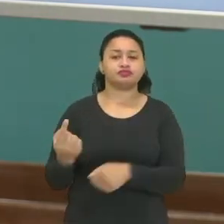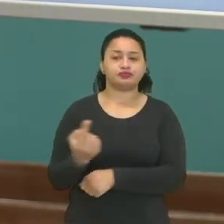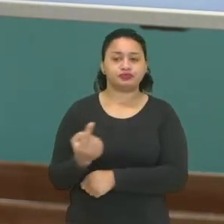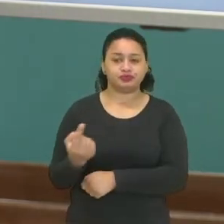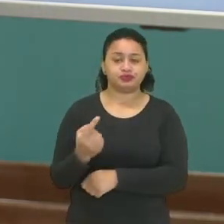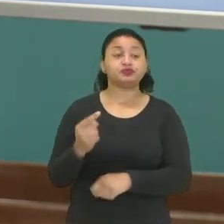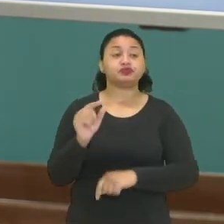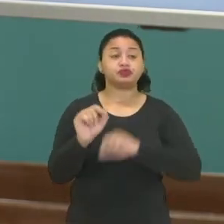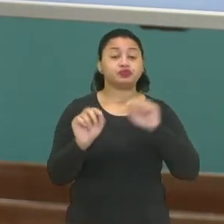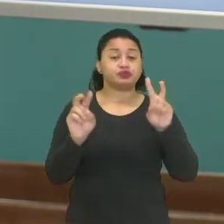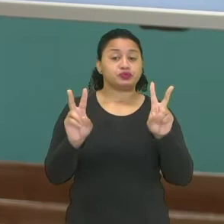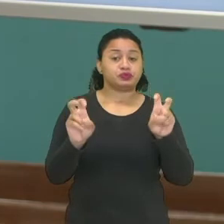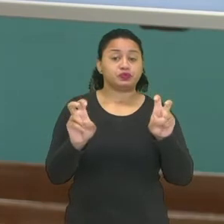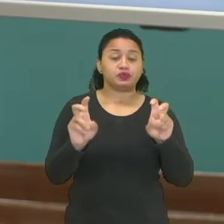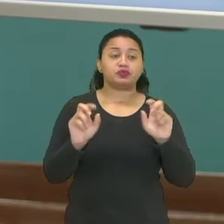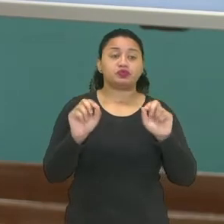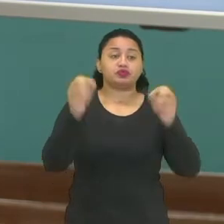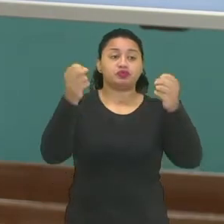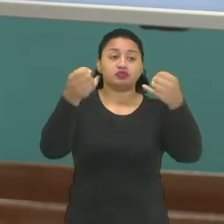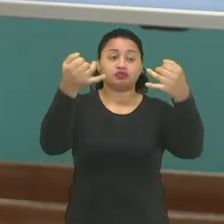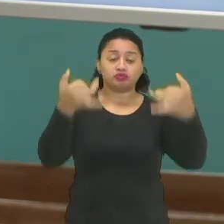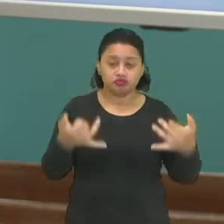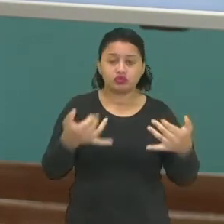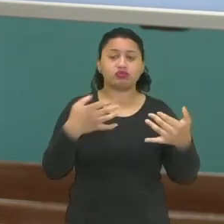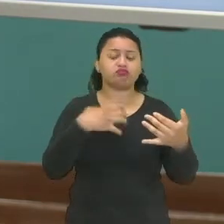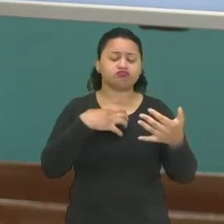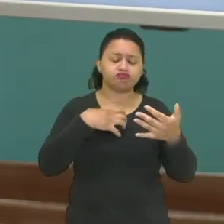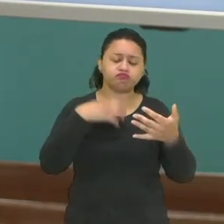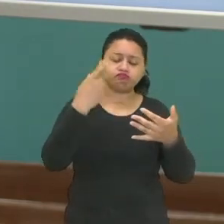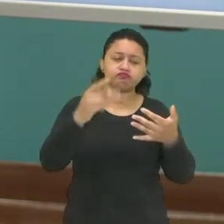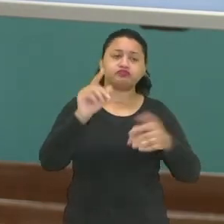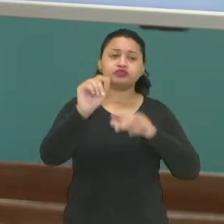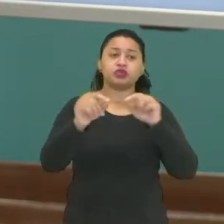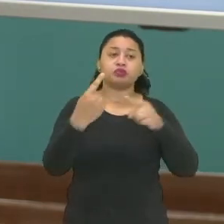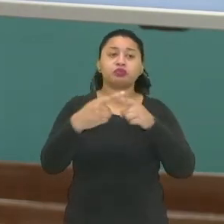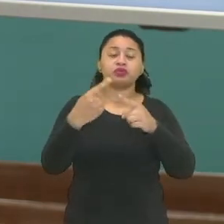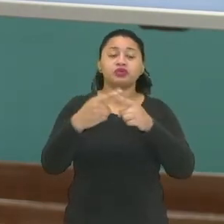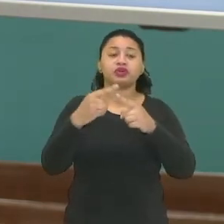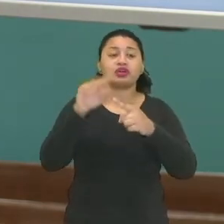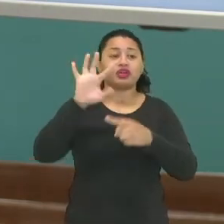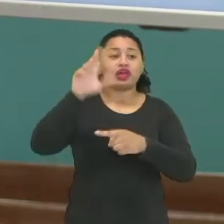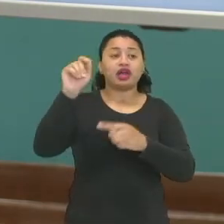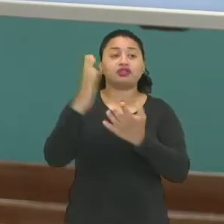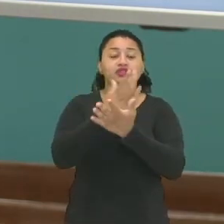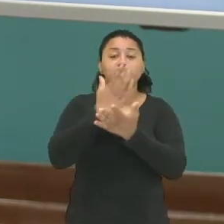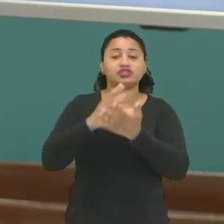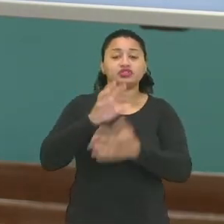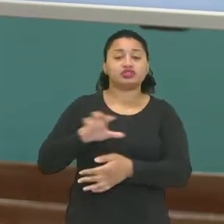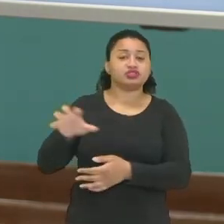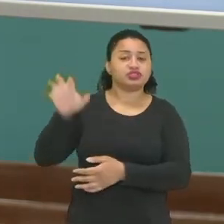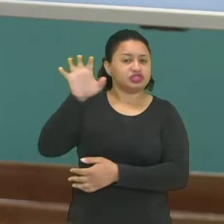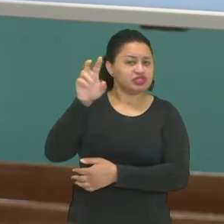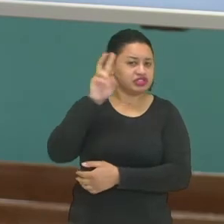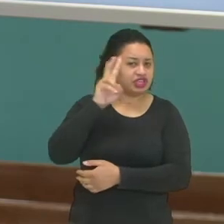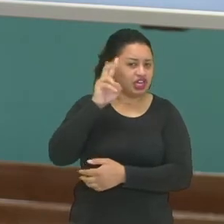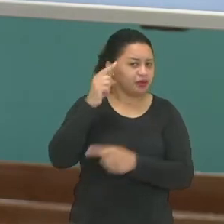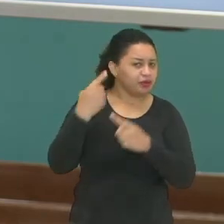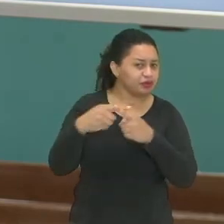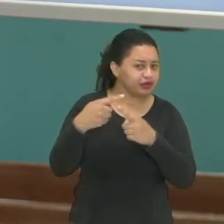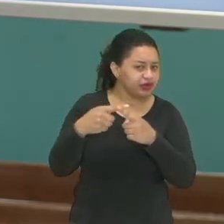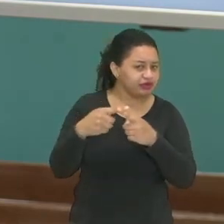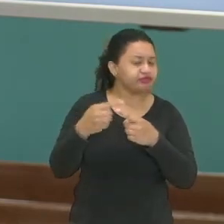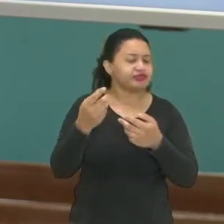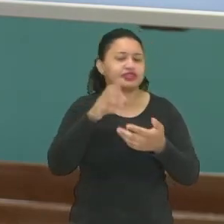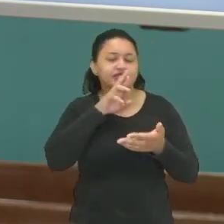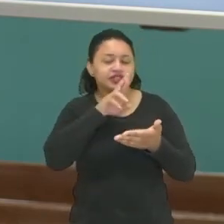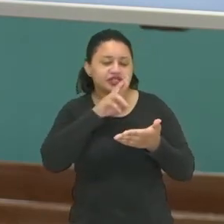então, sobre esse tema. Explique com suas palavras por que a África então foi dividida em tantas regiões. Vocês lembram dos critérios então? Coloque